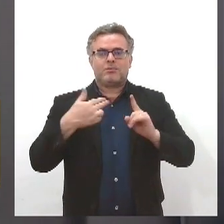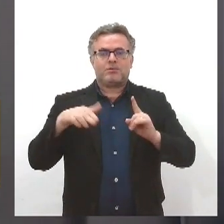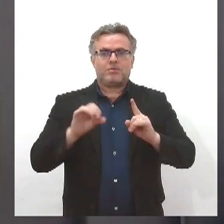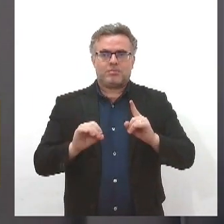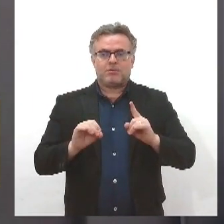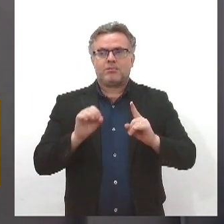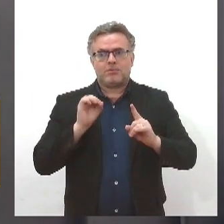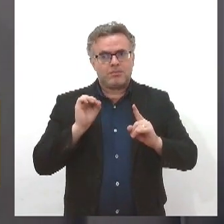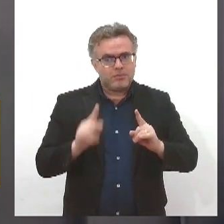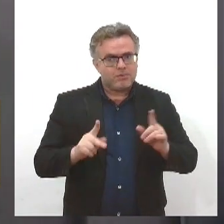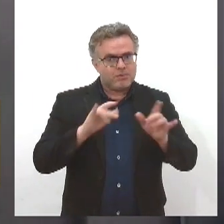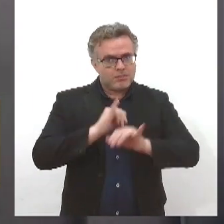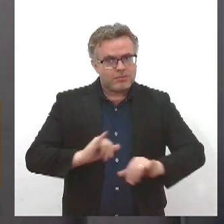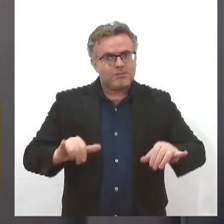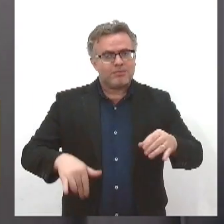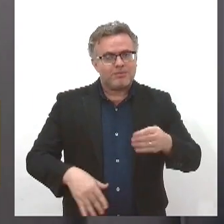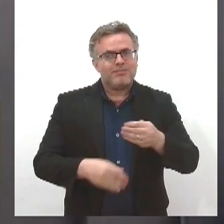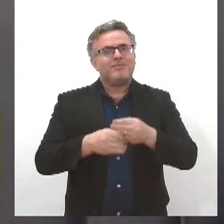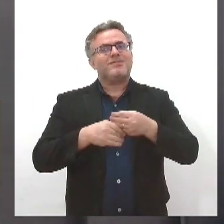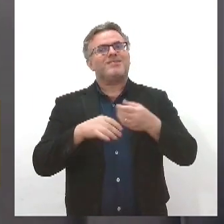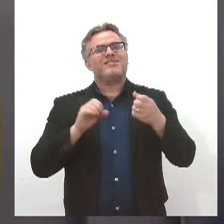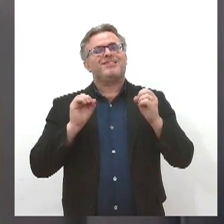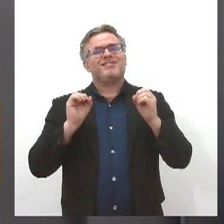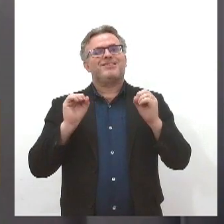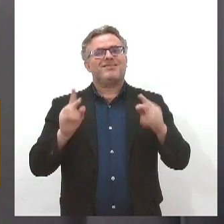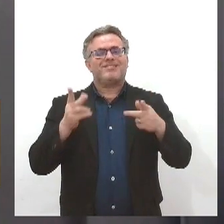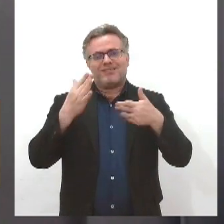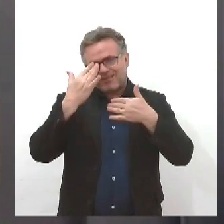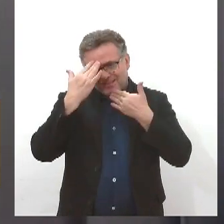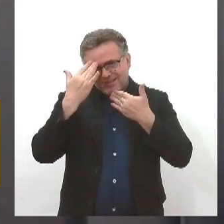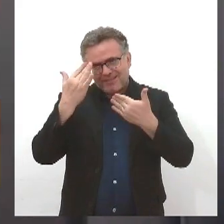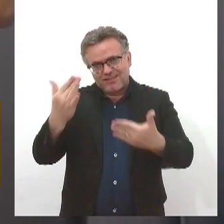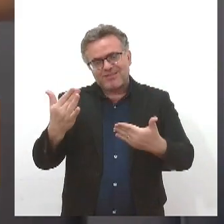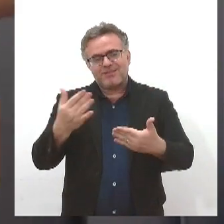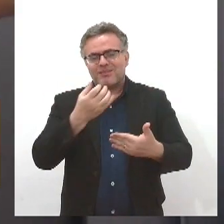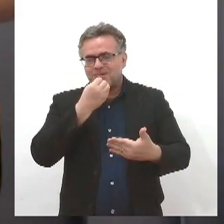reforçando aí a data. Obrigada, viu? E um bom carnaval para você. Muito obrigado.